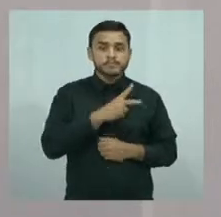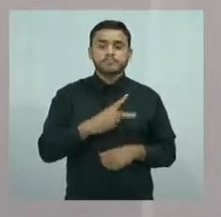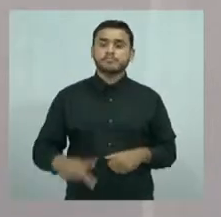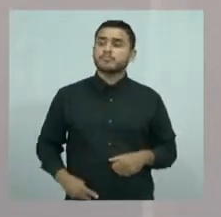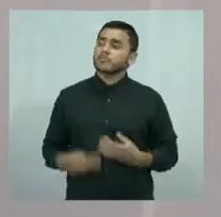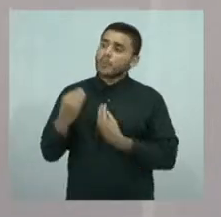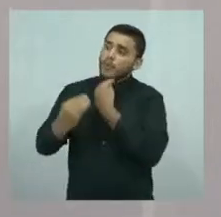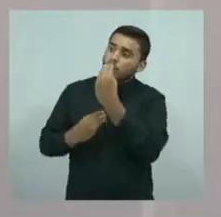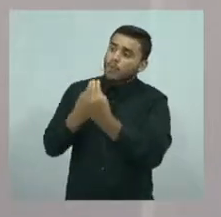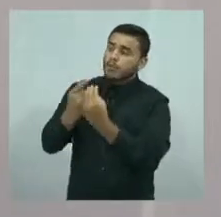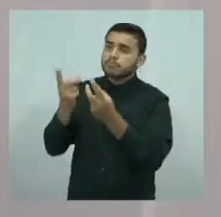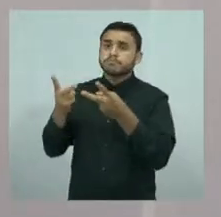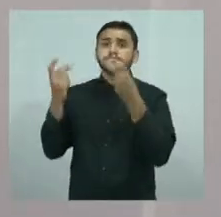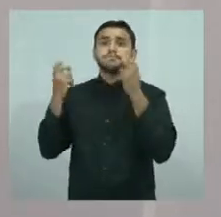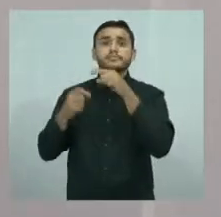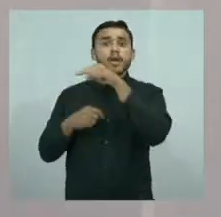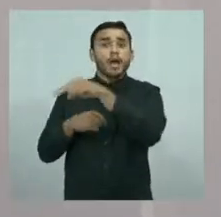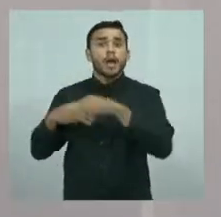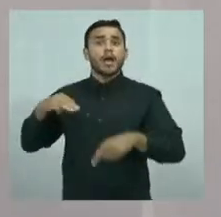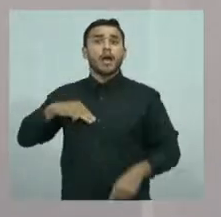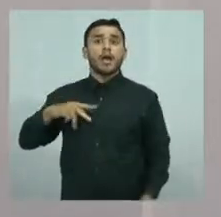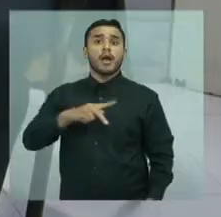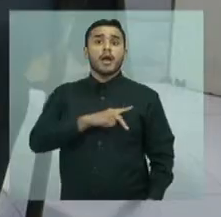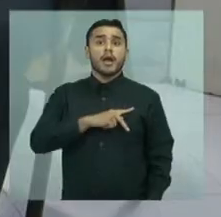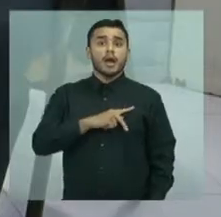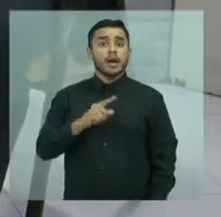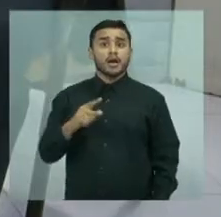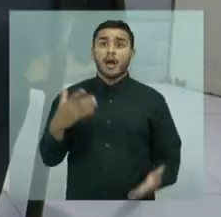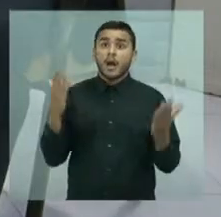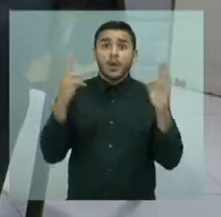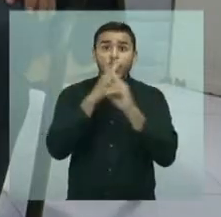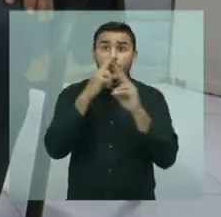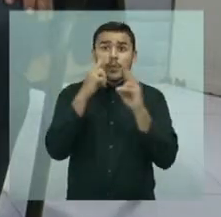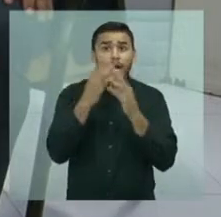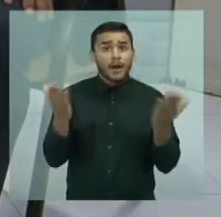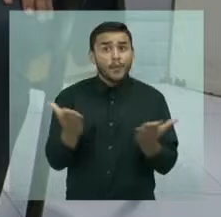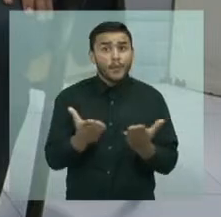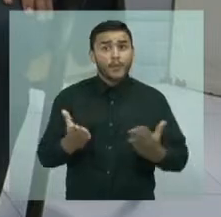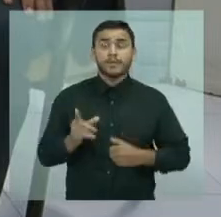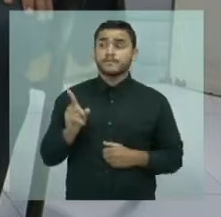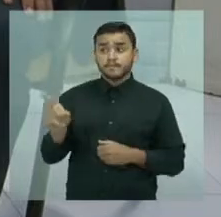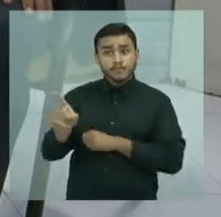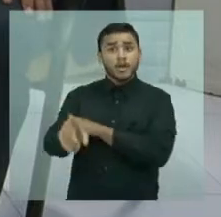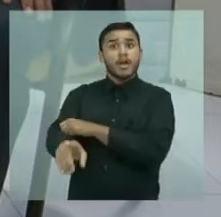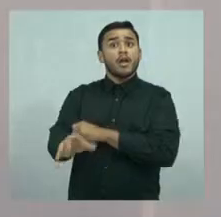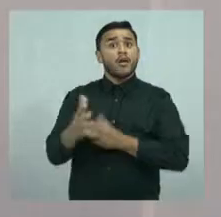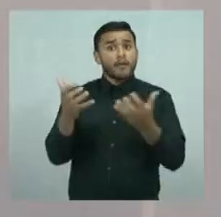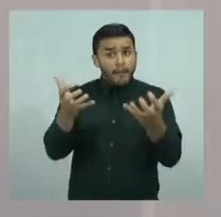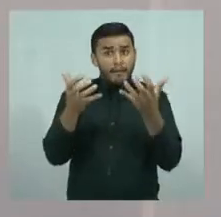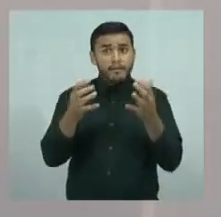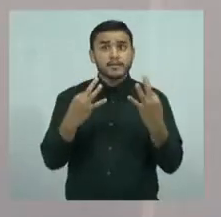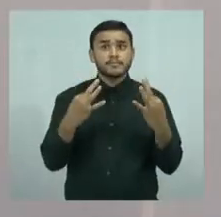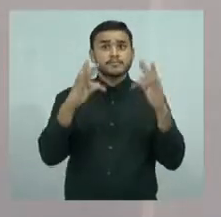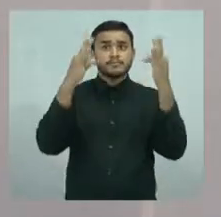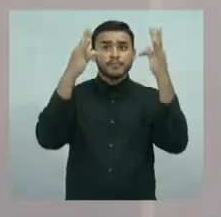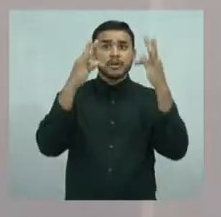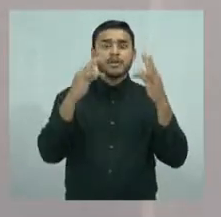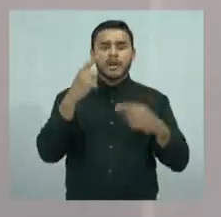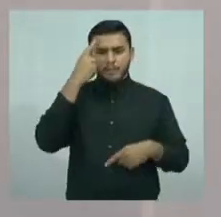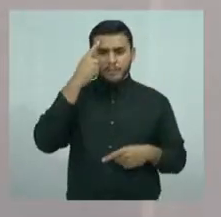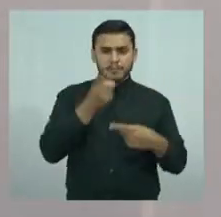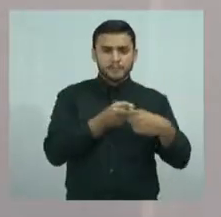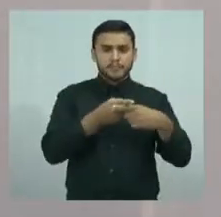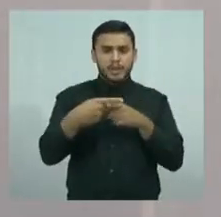se posicionar, e o que a gente quer é que, imediatamente, duas coisas. Primeiro, que essa tecnologia, lamentavelmente, o